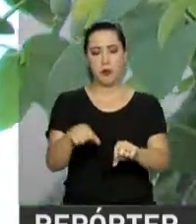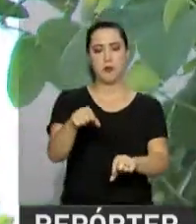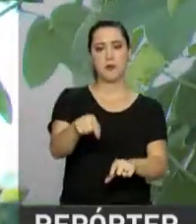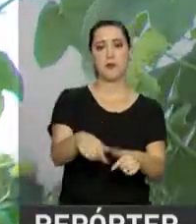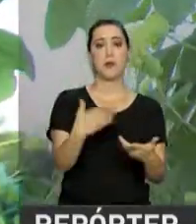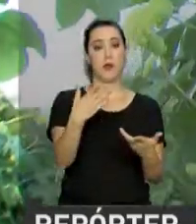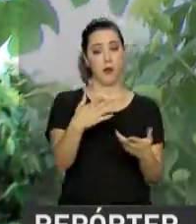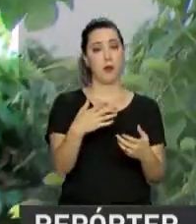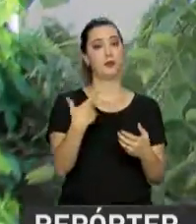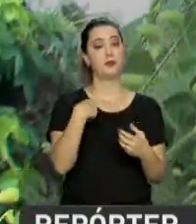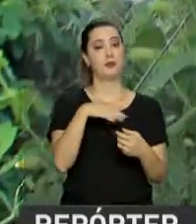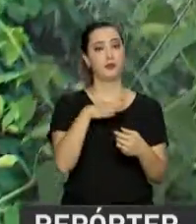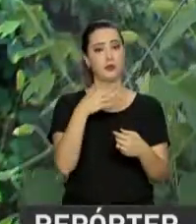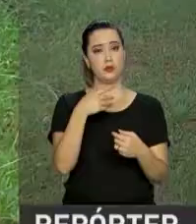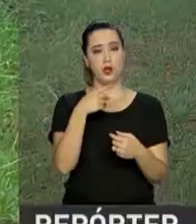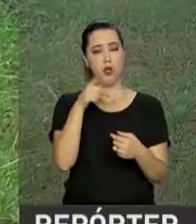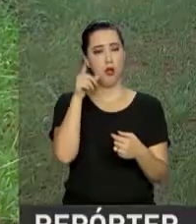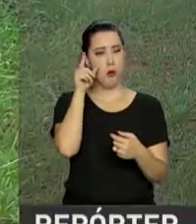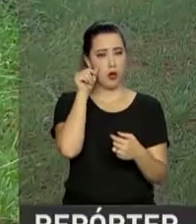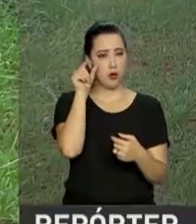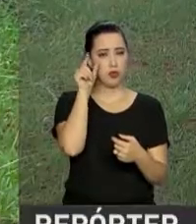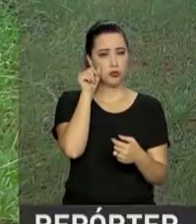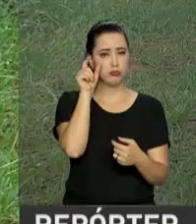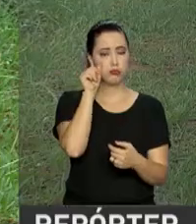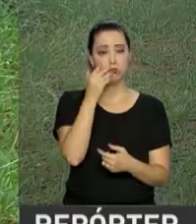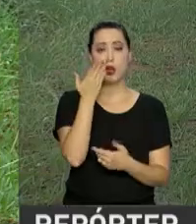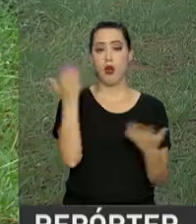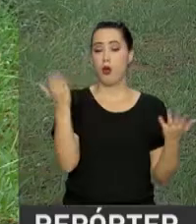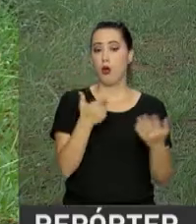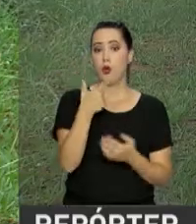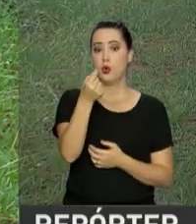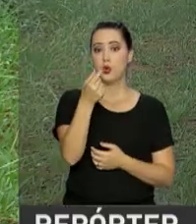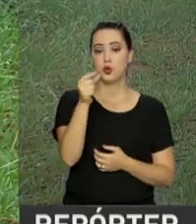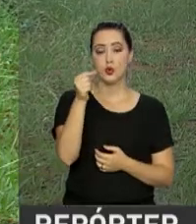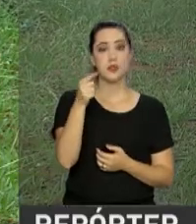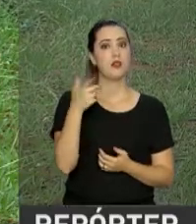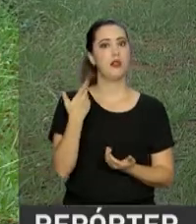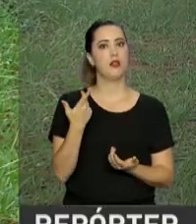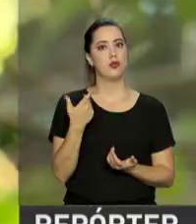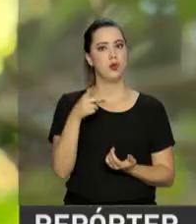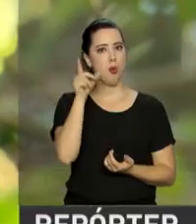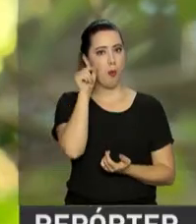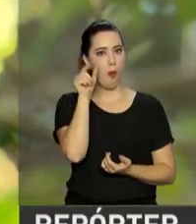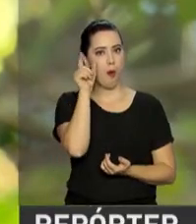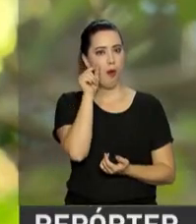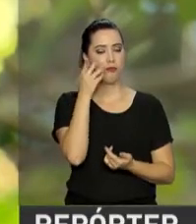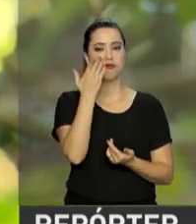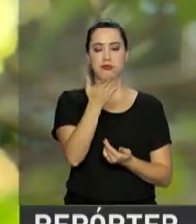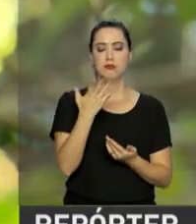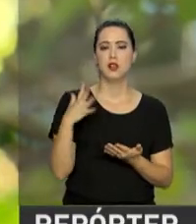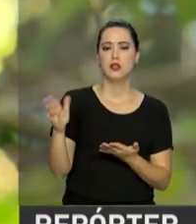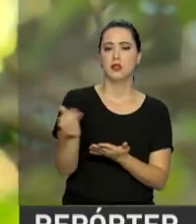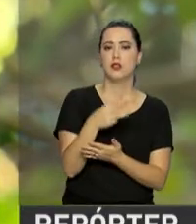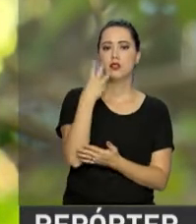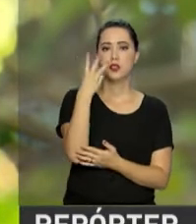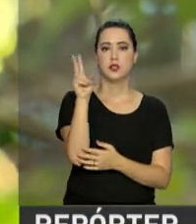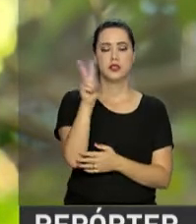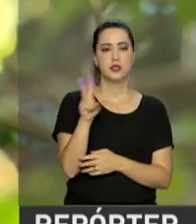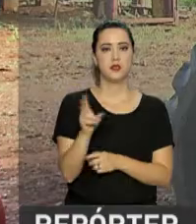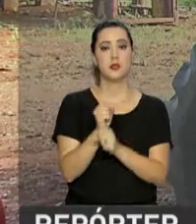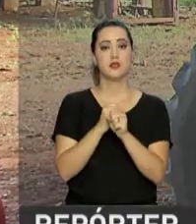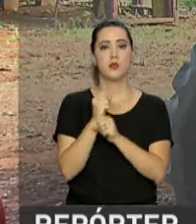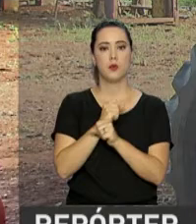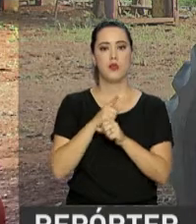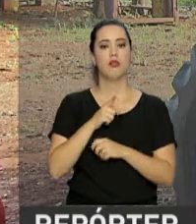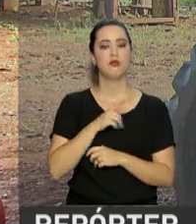pérola do cerrado da embrapa hoje tem 200 pés da fruta plantados colhe maracujá três vezes por ano